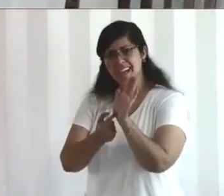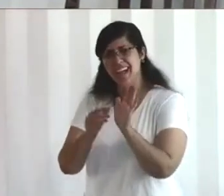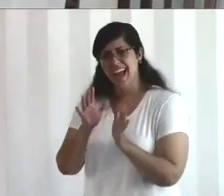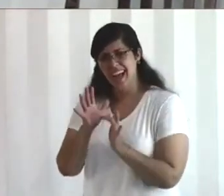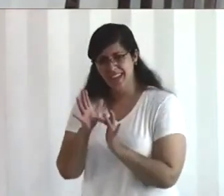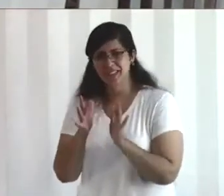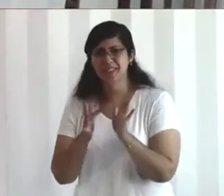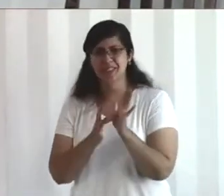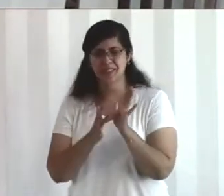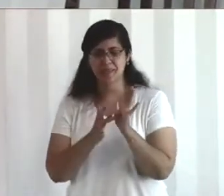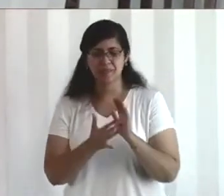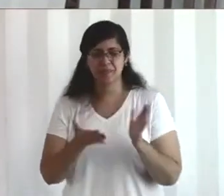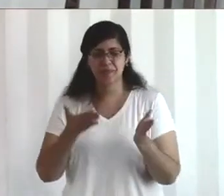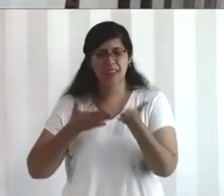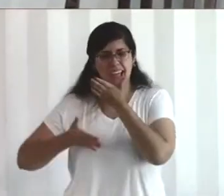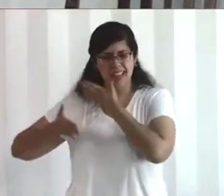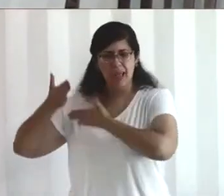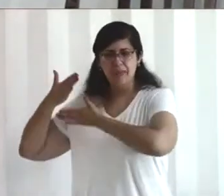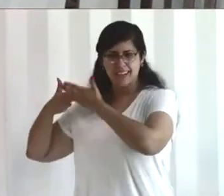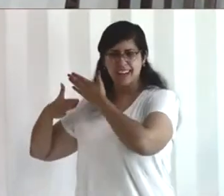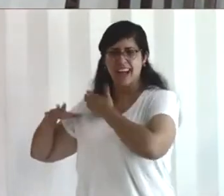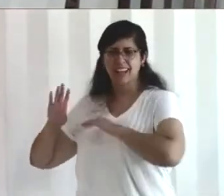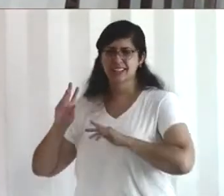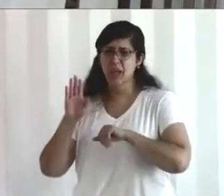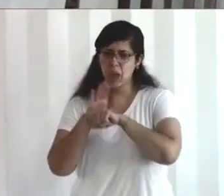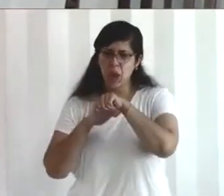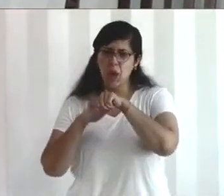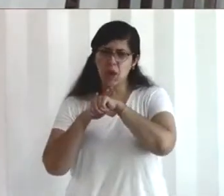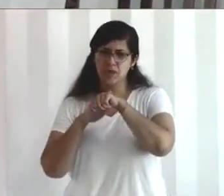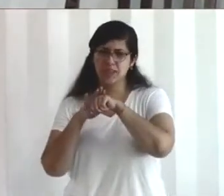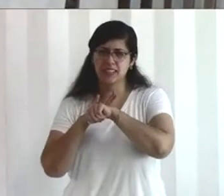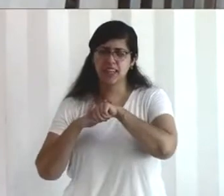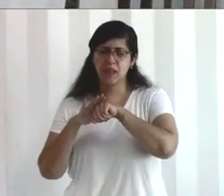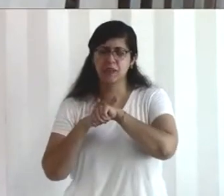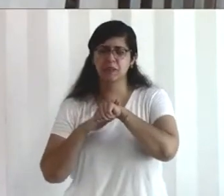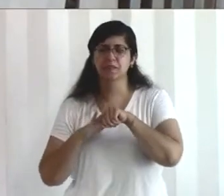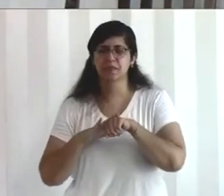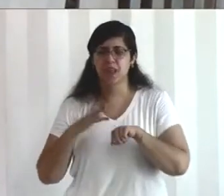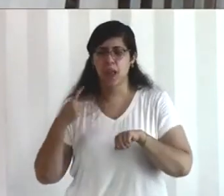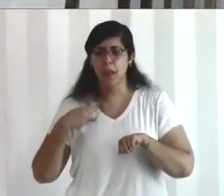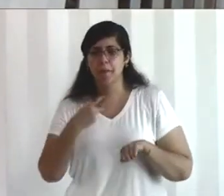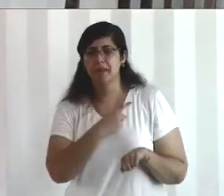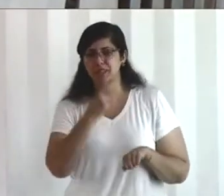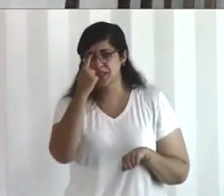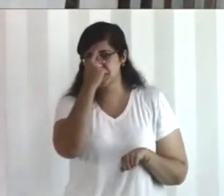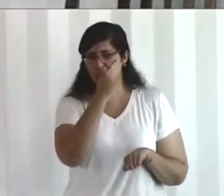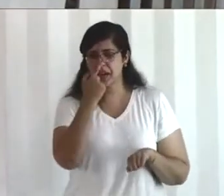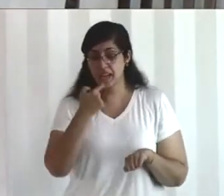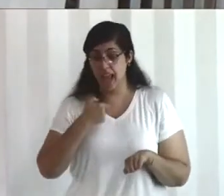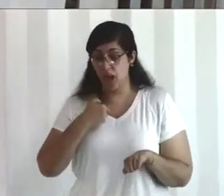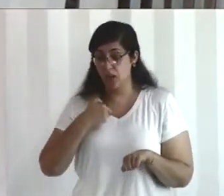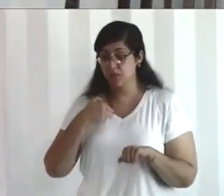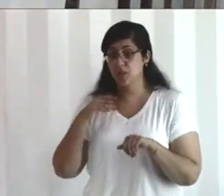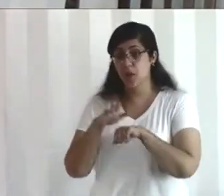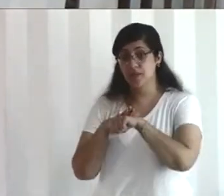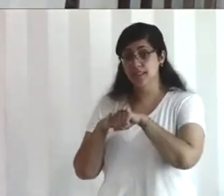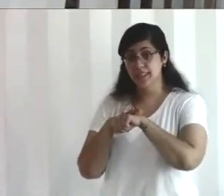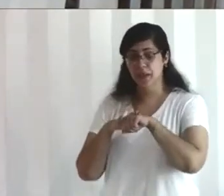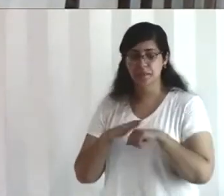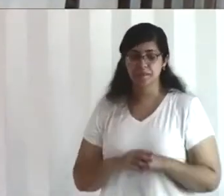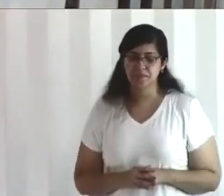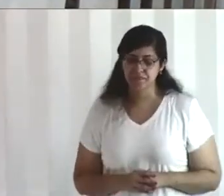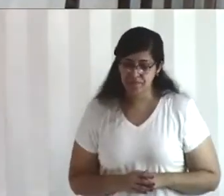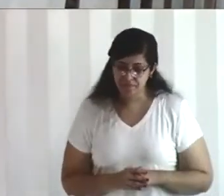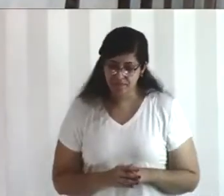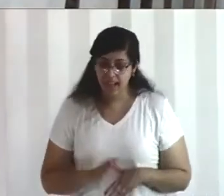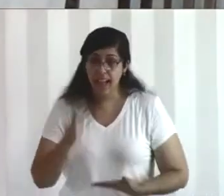conversando com o reverendo Jorge, há muito tempo atrás, ainda lá no JMC, nós falávamos sobre isso. O ministério, o